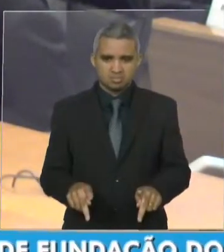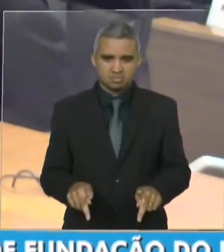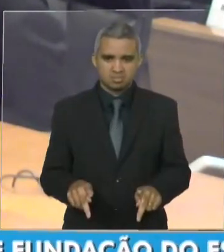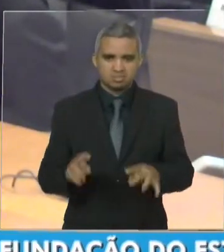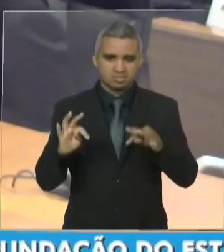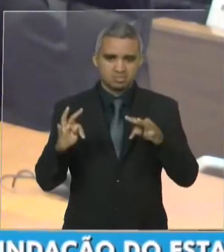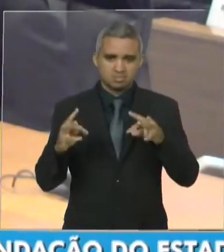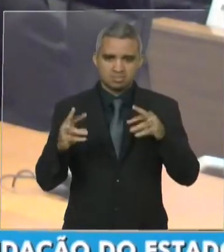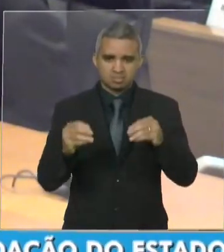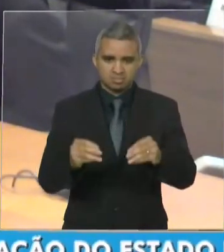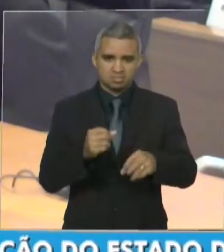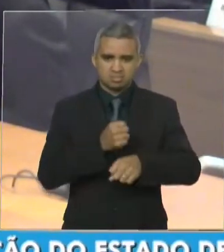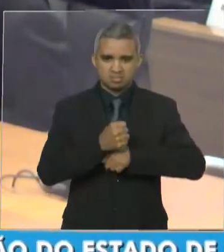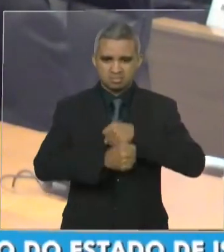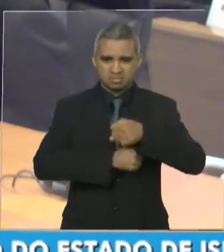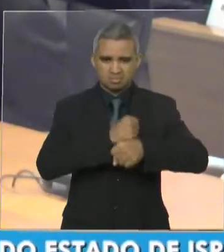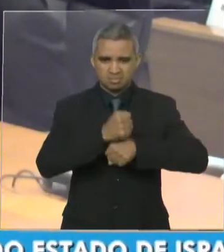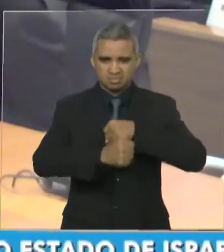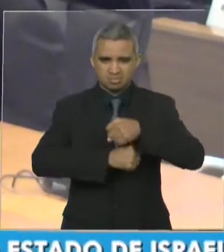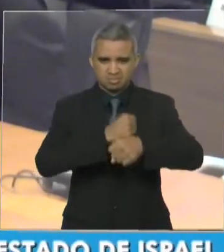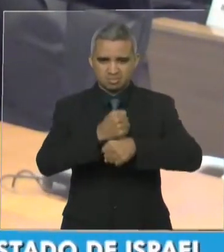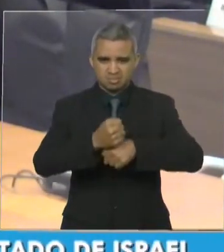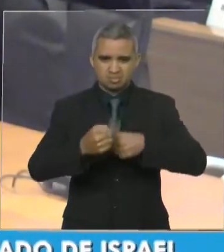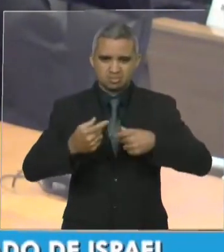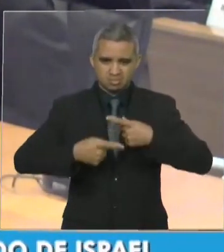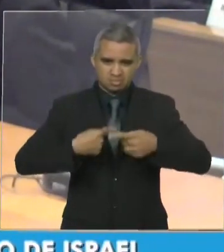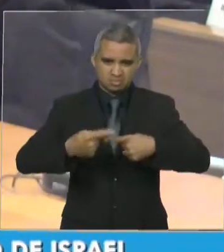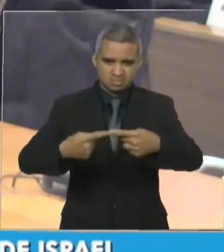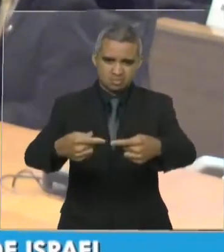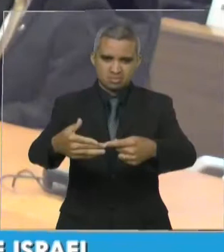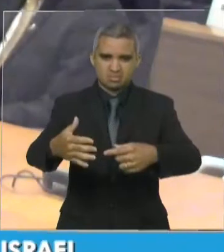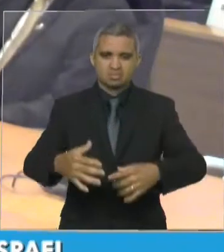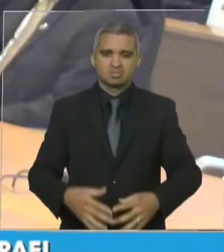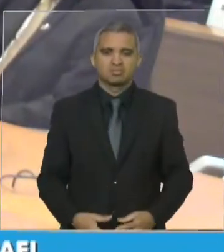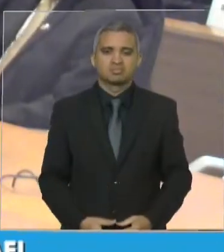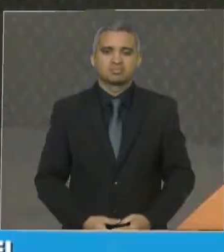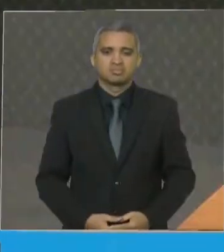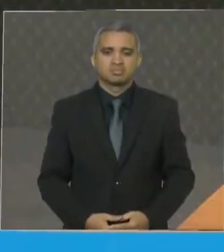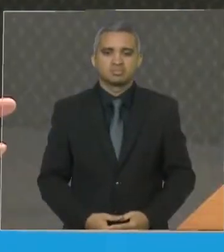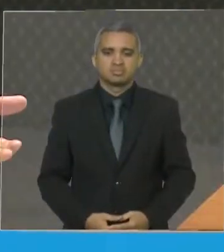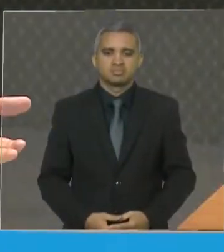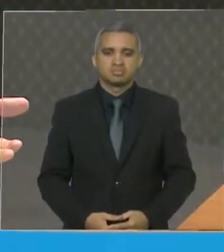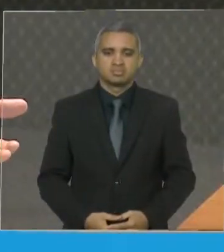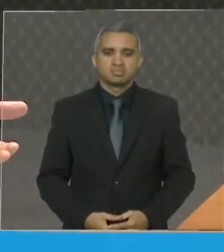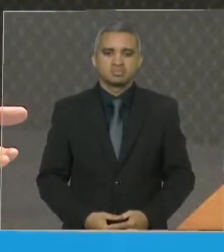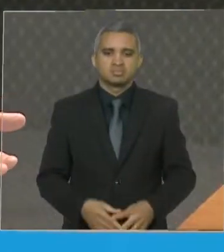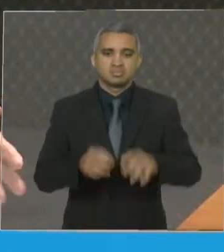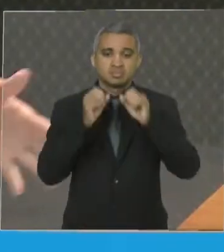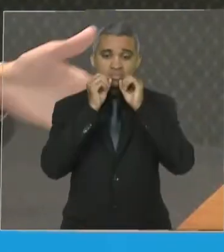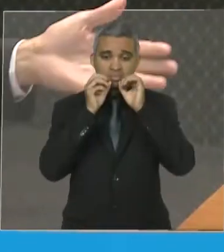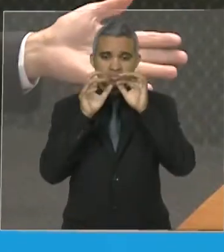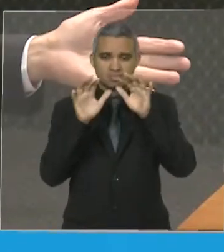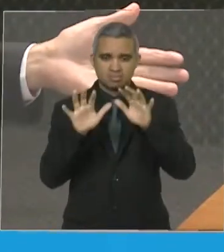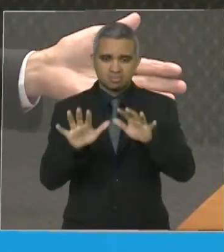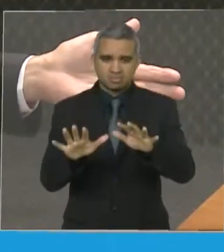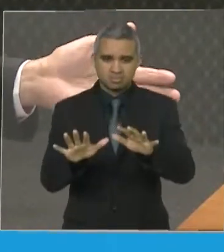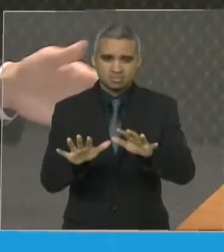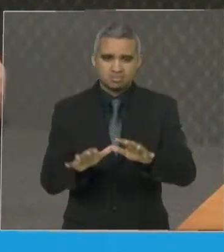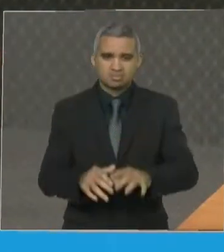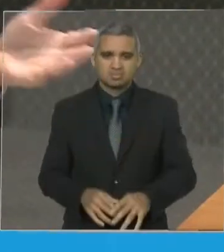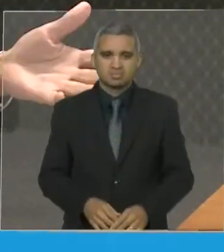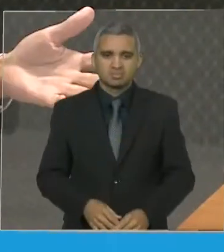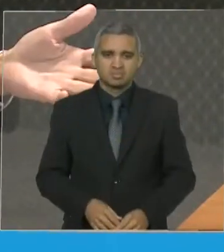em todos os tempos, em todos os lugares, em todas as gerações. Abençoar é amaldiçoar, quer amaldiçoar. Nós não queremos falar